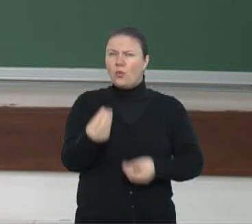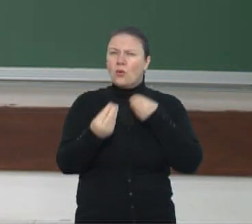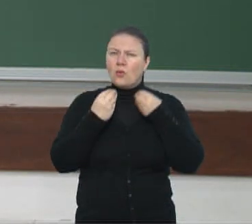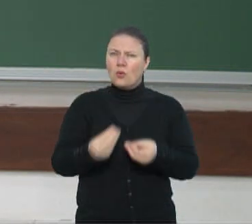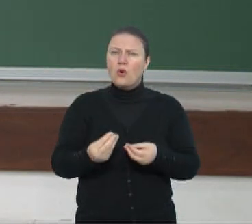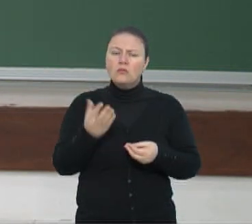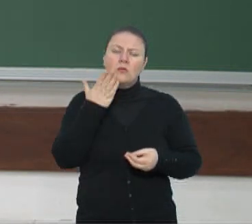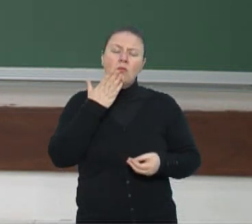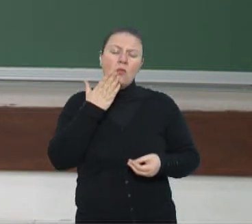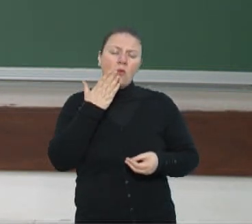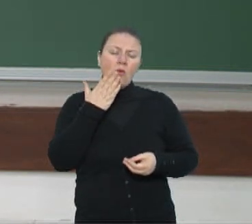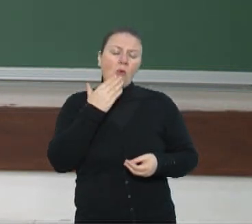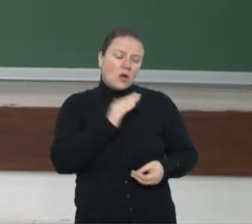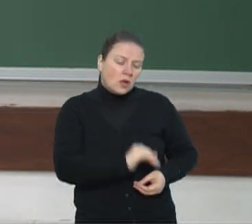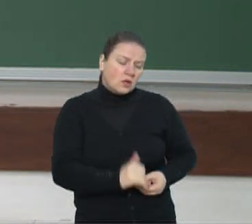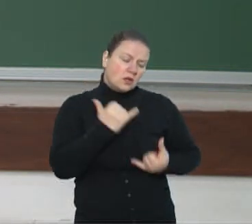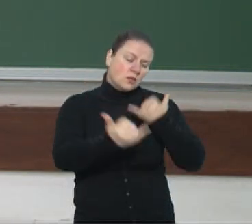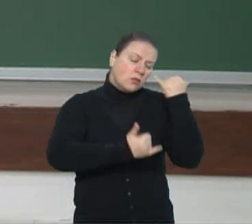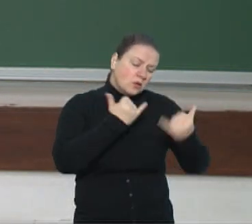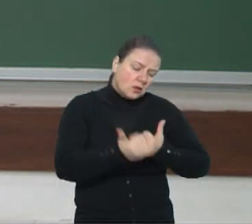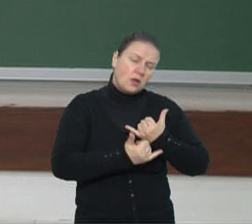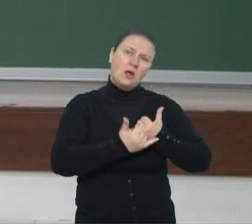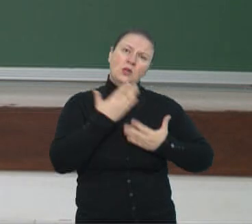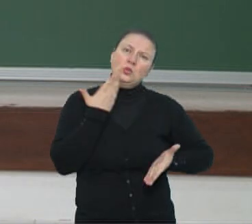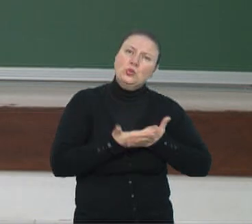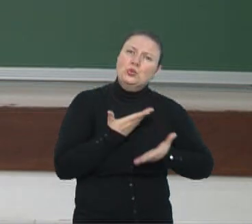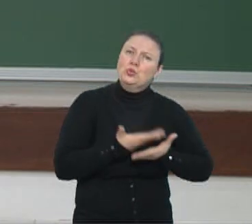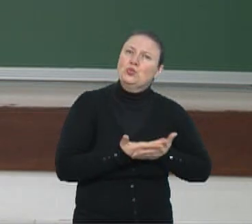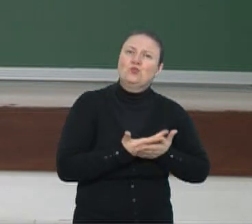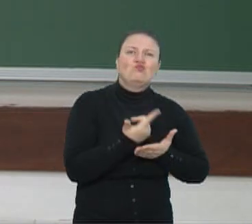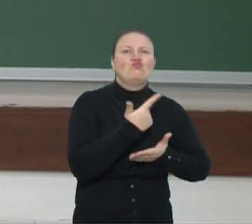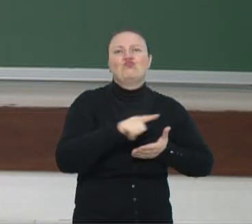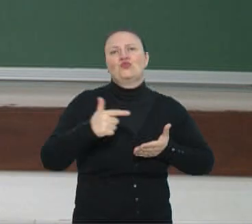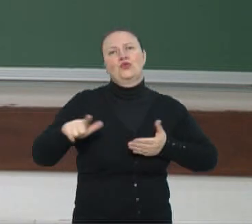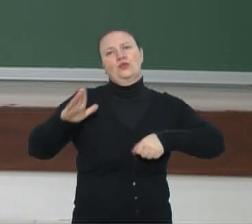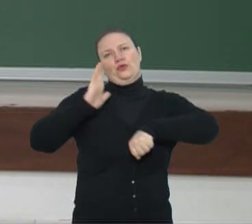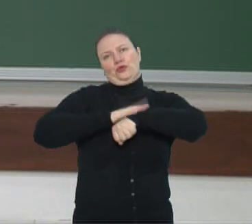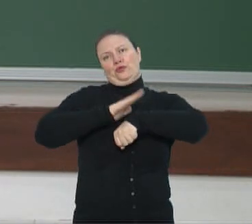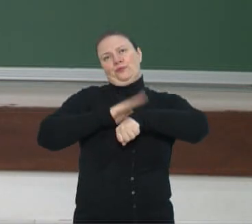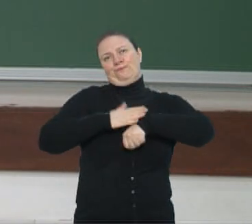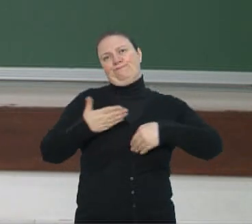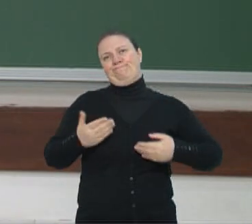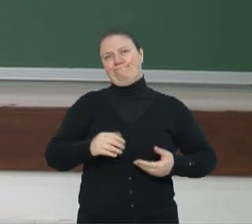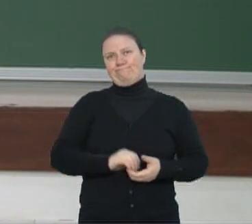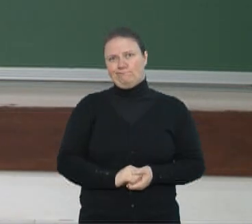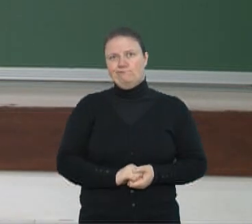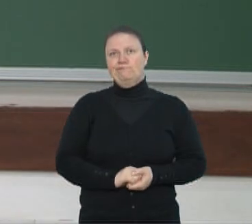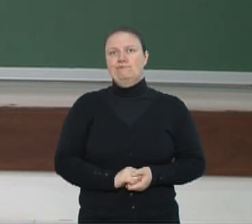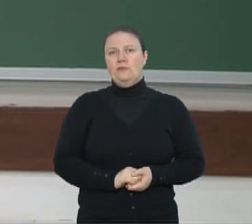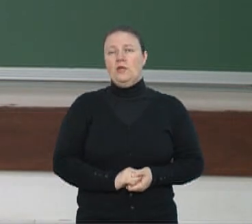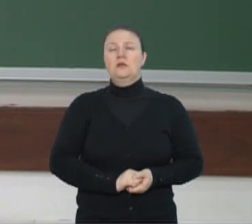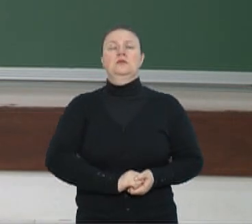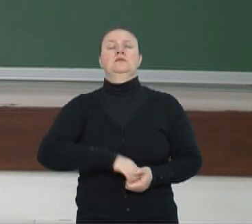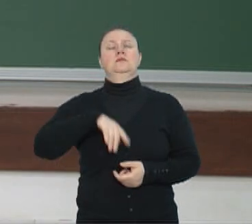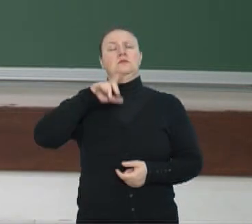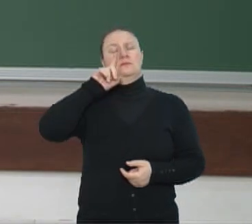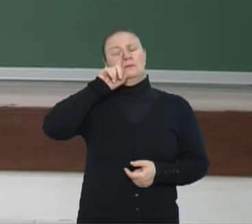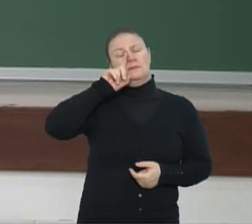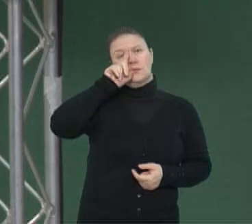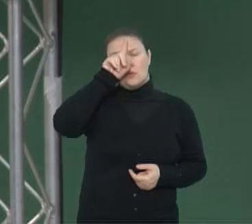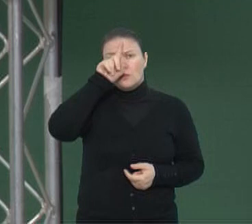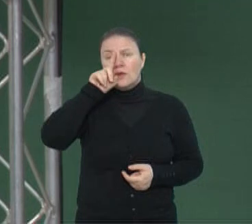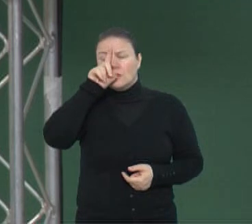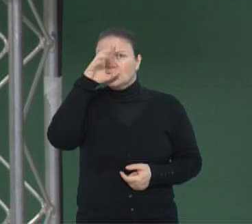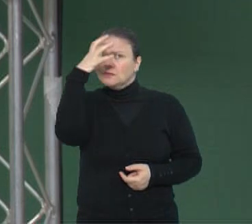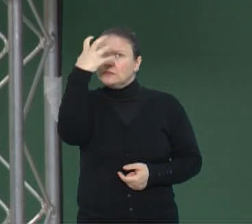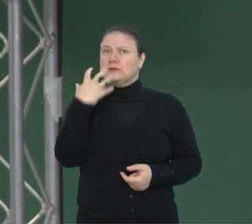para estudar, para se aprimorar? Então, as vilas operárias eram o reino da insalubridade. Esse era o